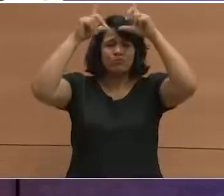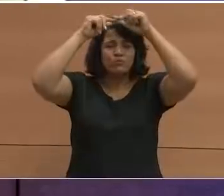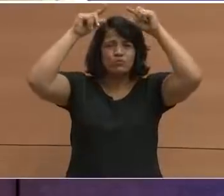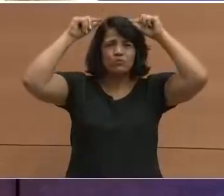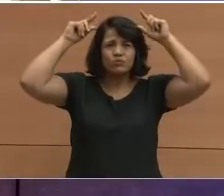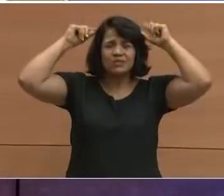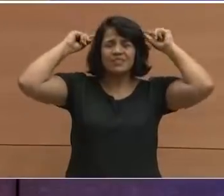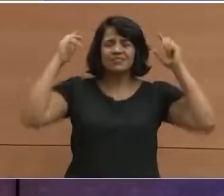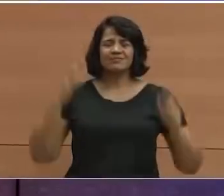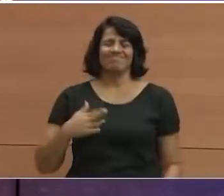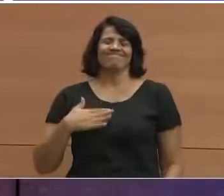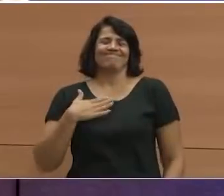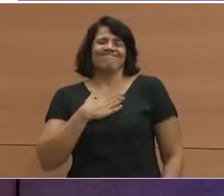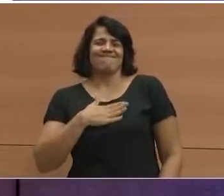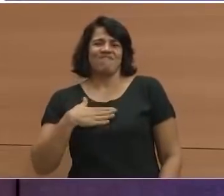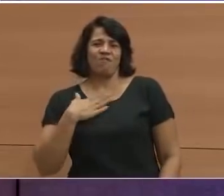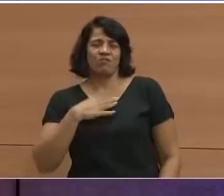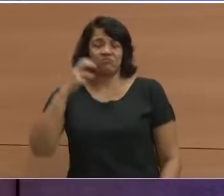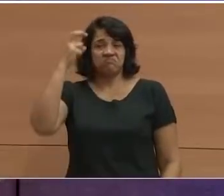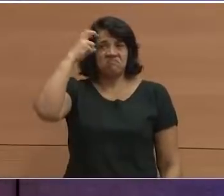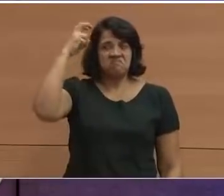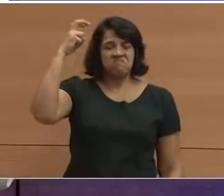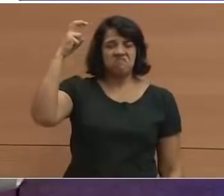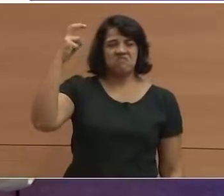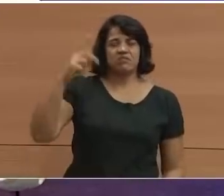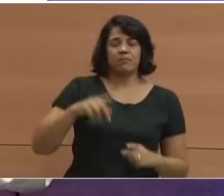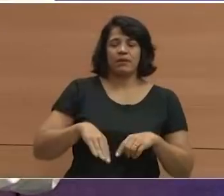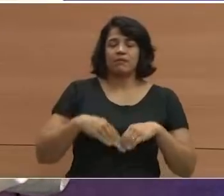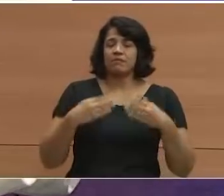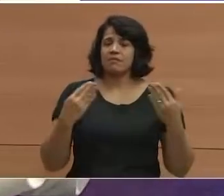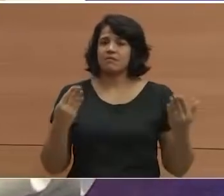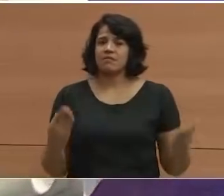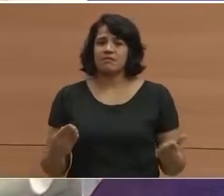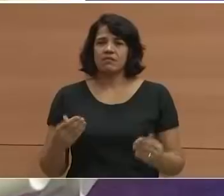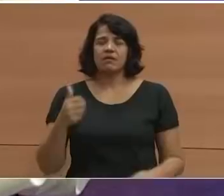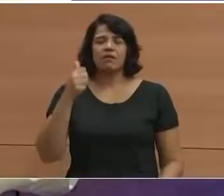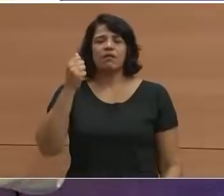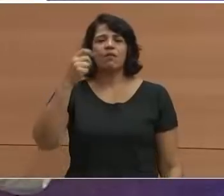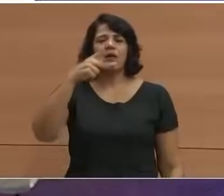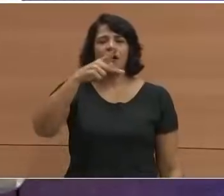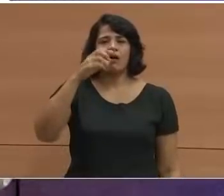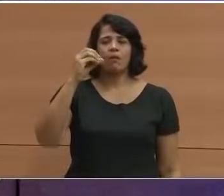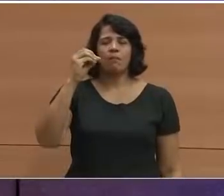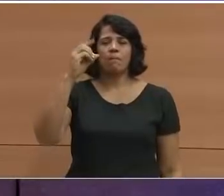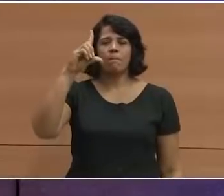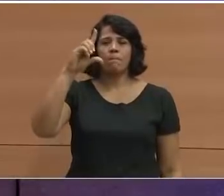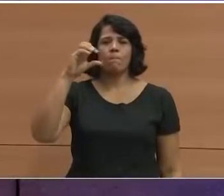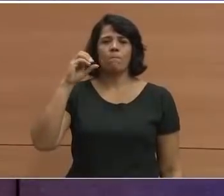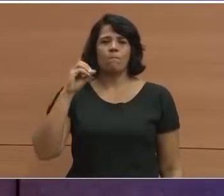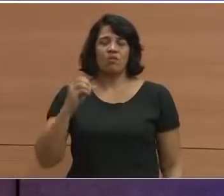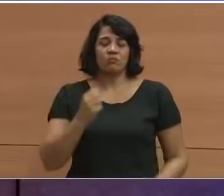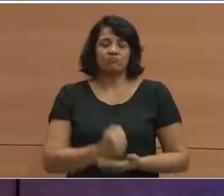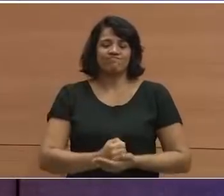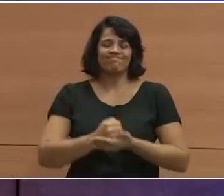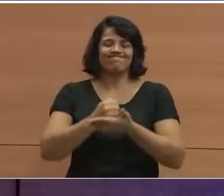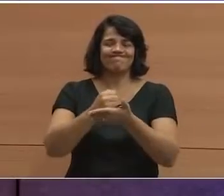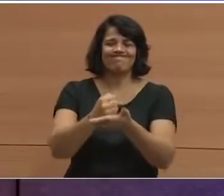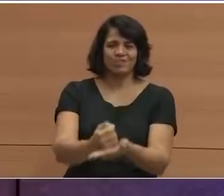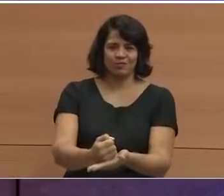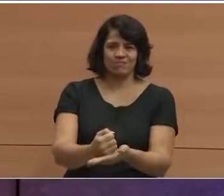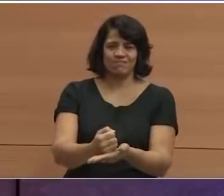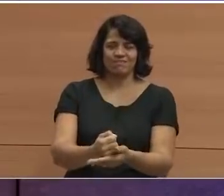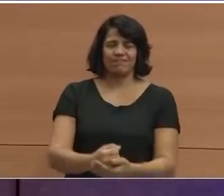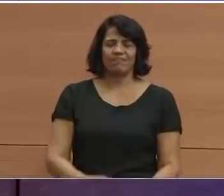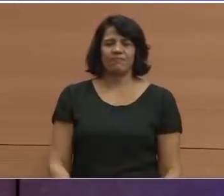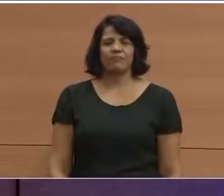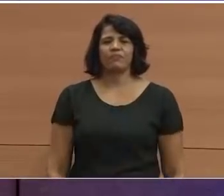o pano de fundo, dos coríntios, os gregos, eles foram os